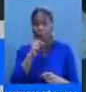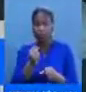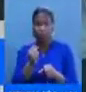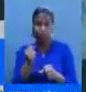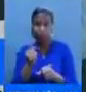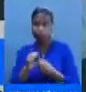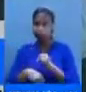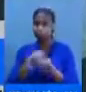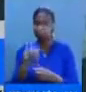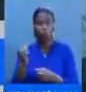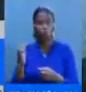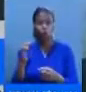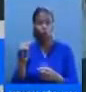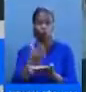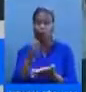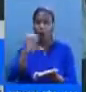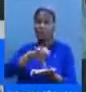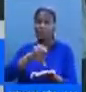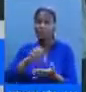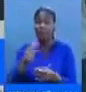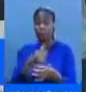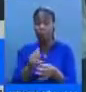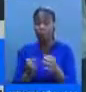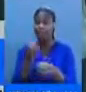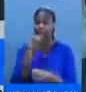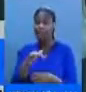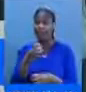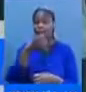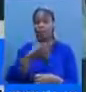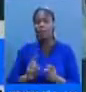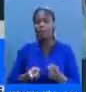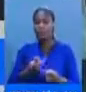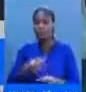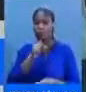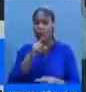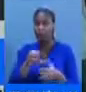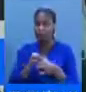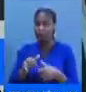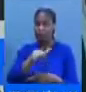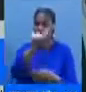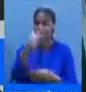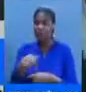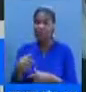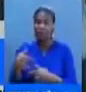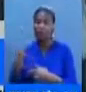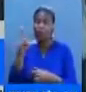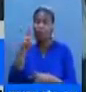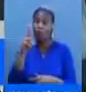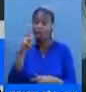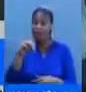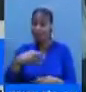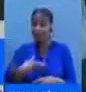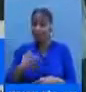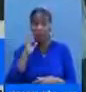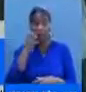operacionalizarmos não só o hub da Ilha do Sal, permitindo com que possamos ter ligações a partir de Luanda para Cabo